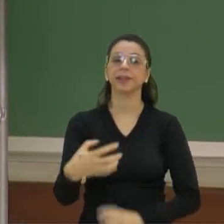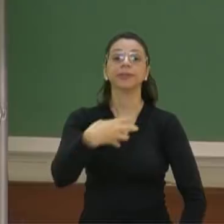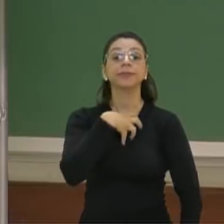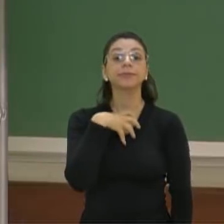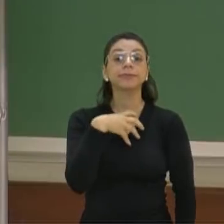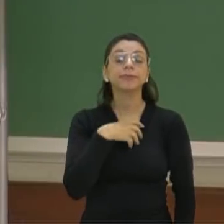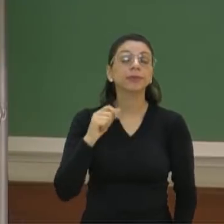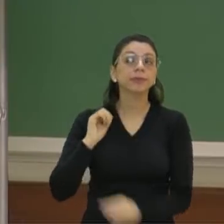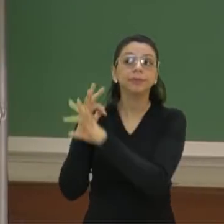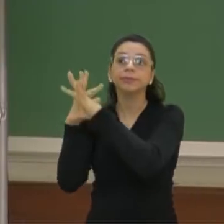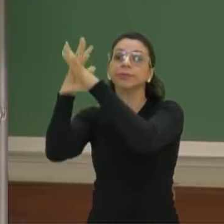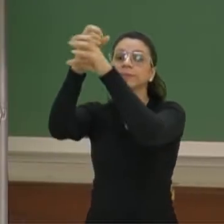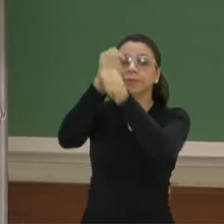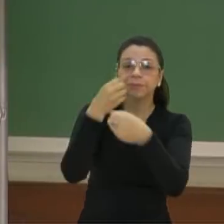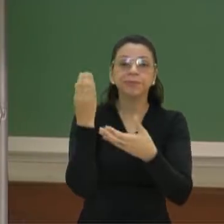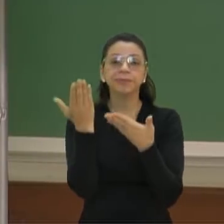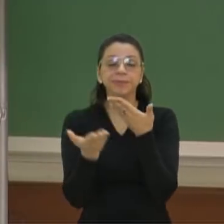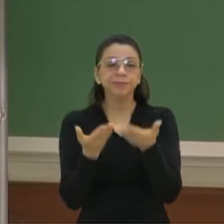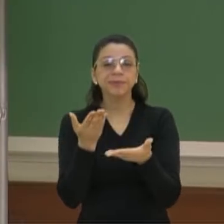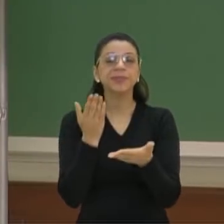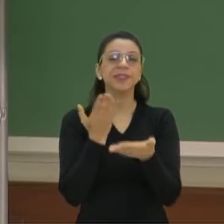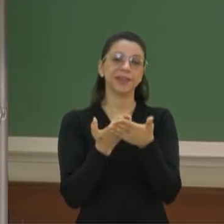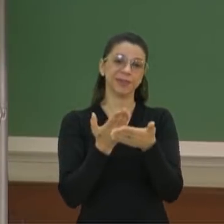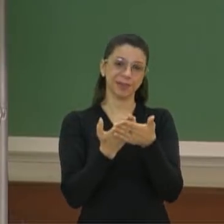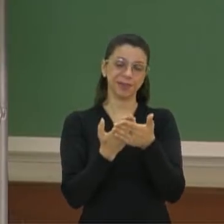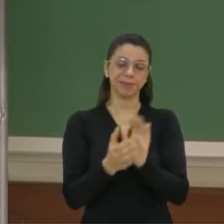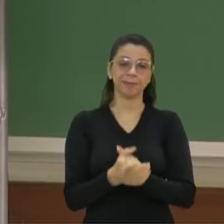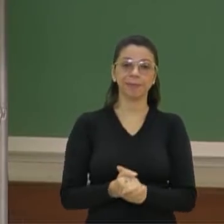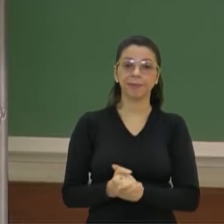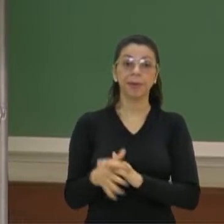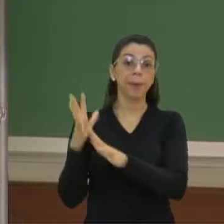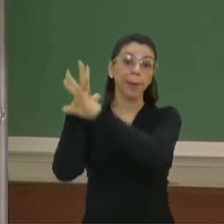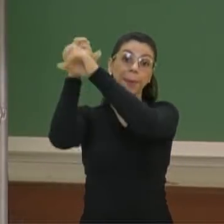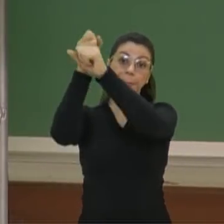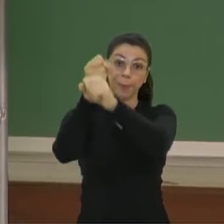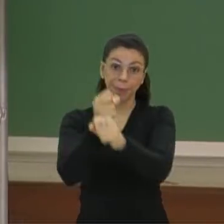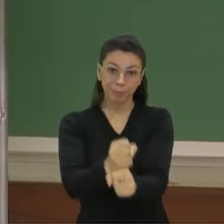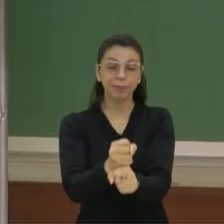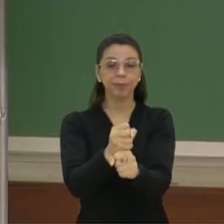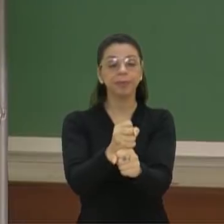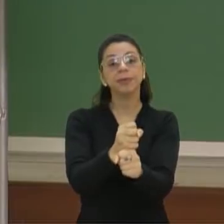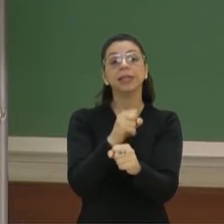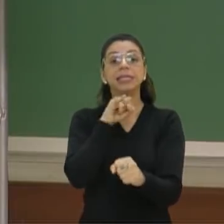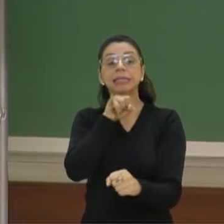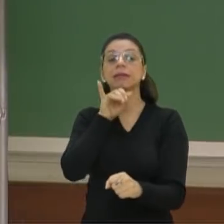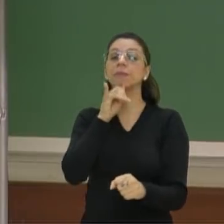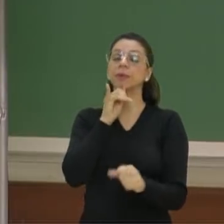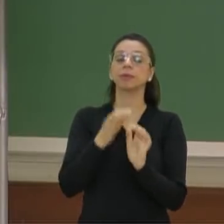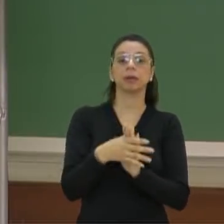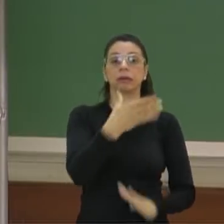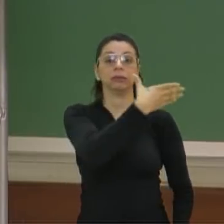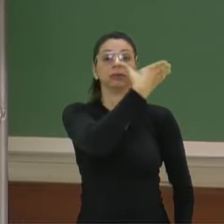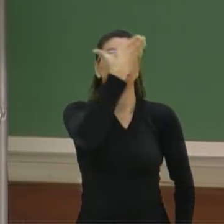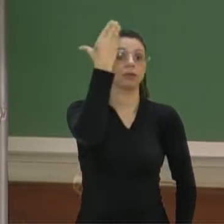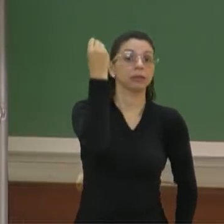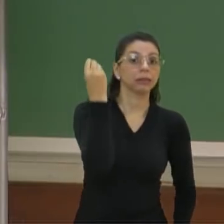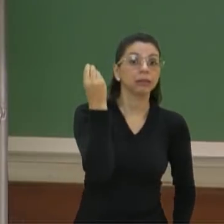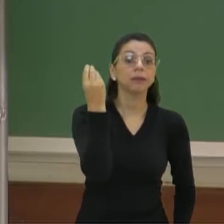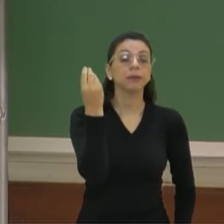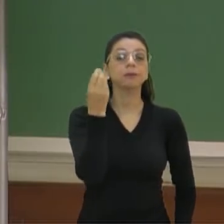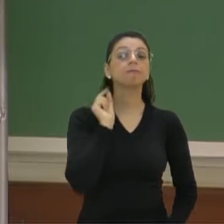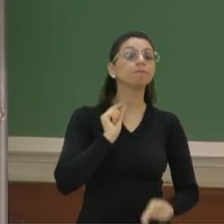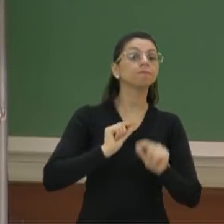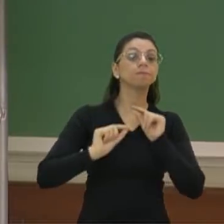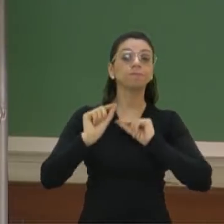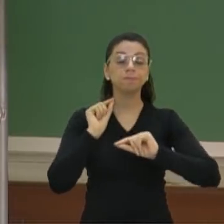gente relembrar o que a gente viu anteriormente. Então é uma revisão. Se você esqueceu alguma coisinha da aula